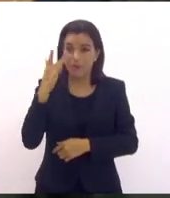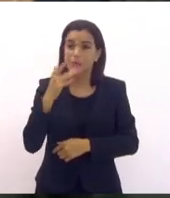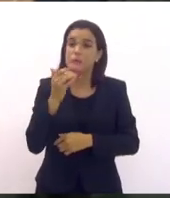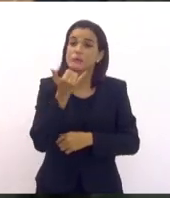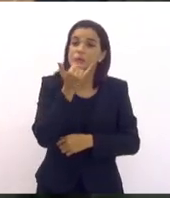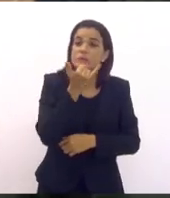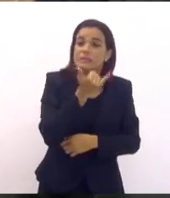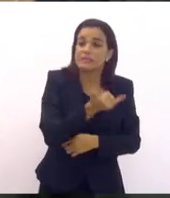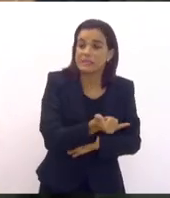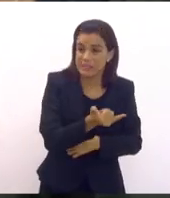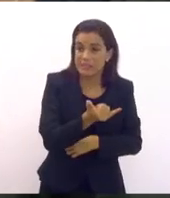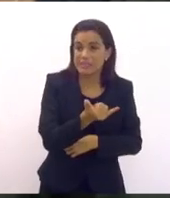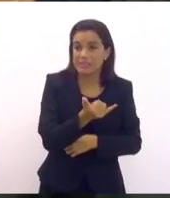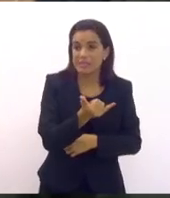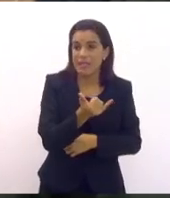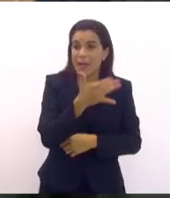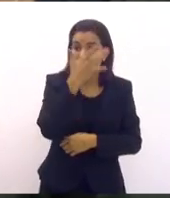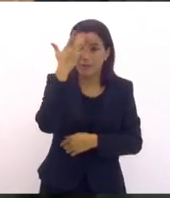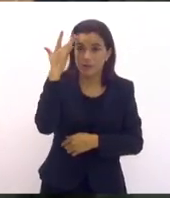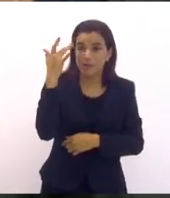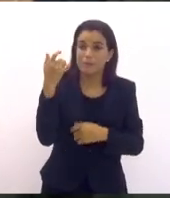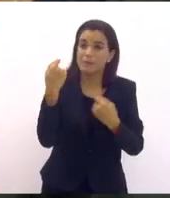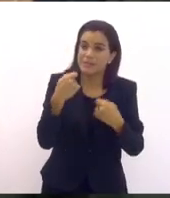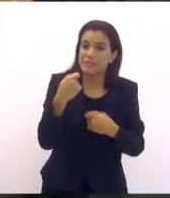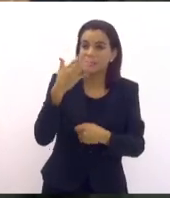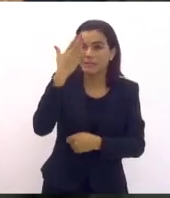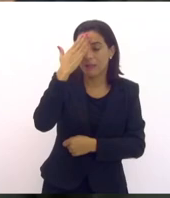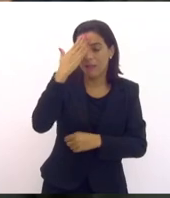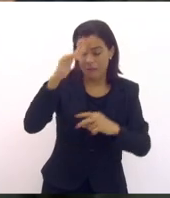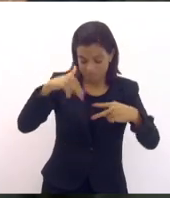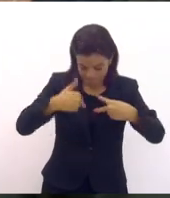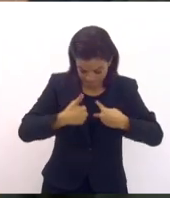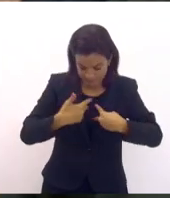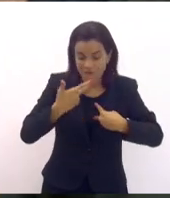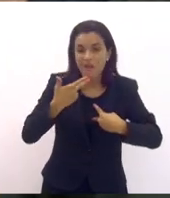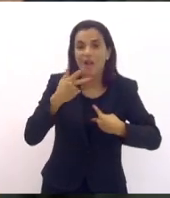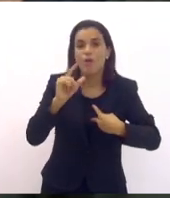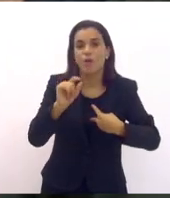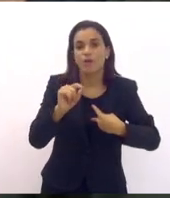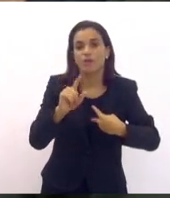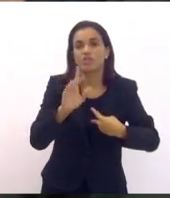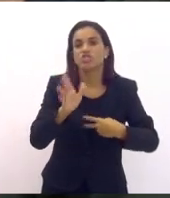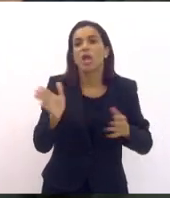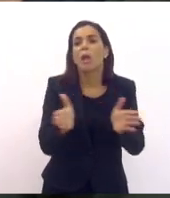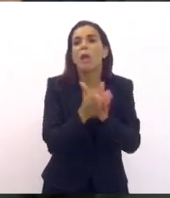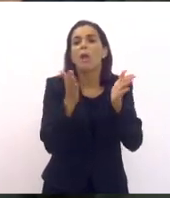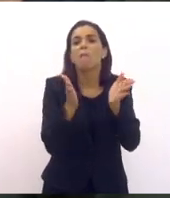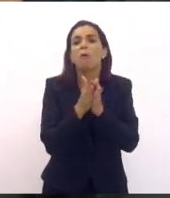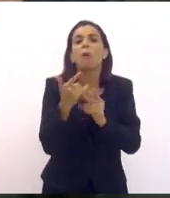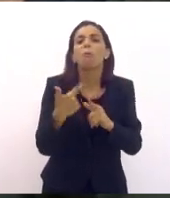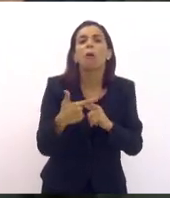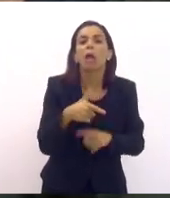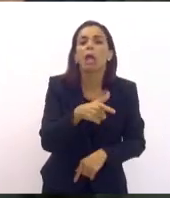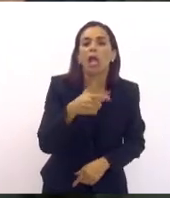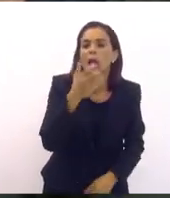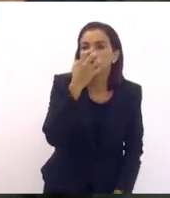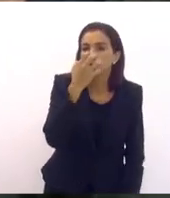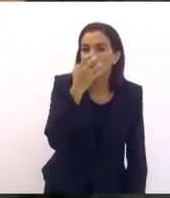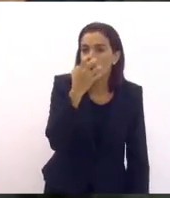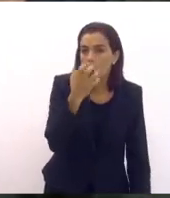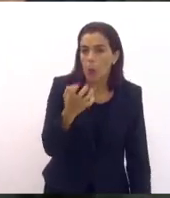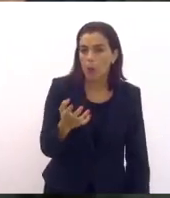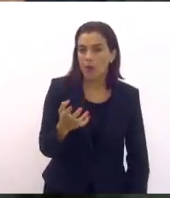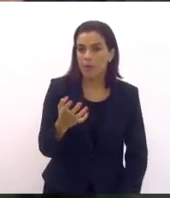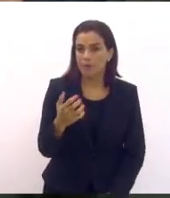depois mas eu acho que a pessoa tem que saber o que fala eh se já é pobre porque que tem cachorro só para